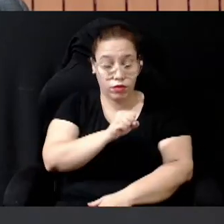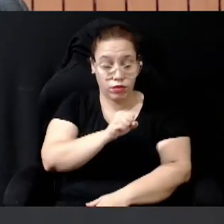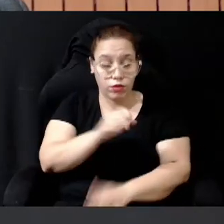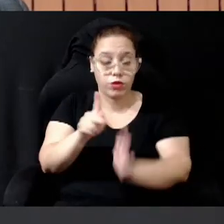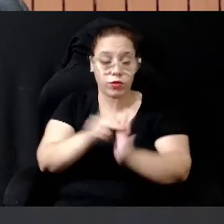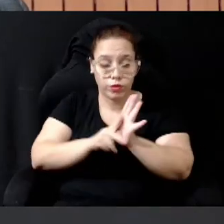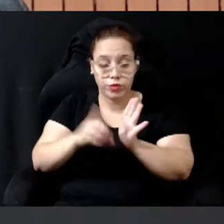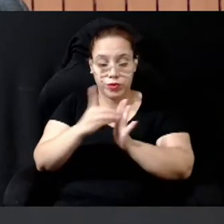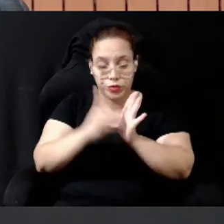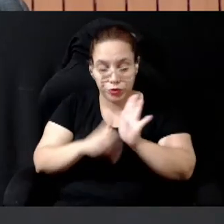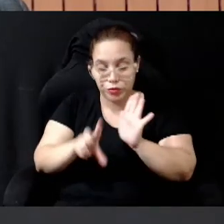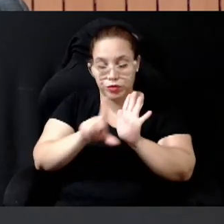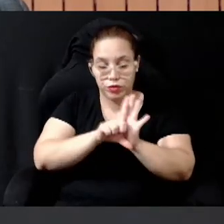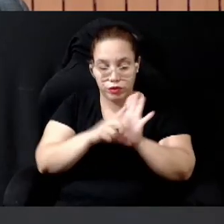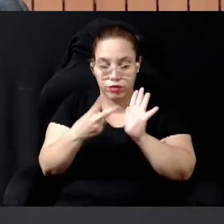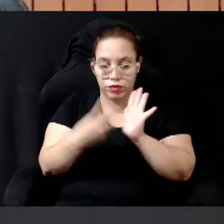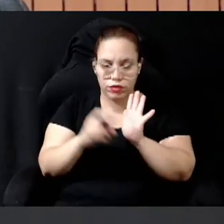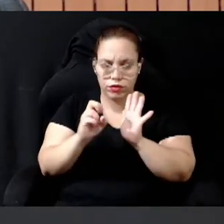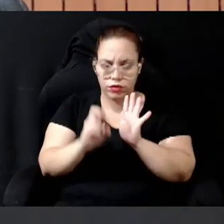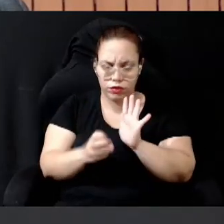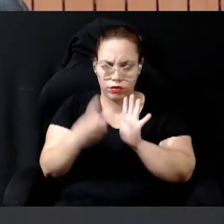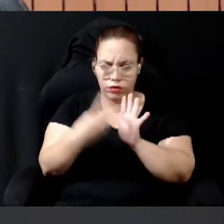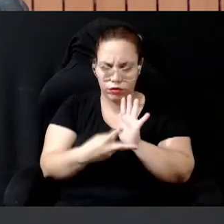legislativo 235/2024, processo